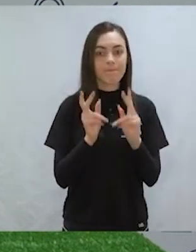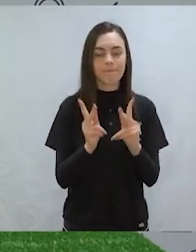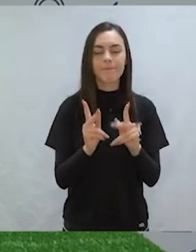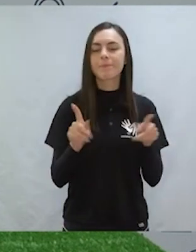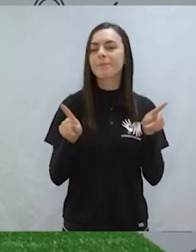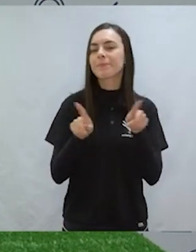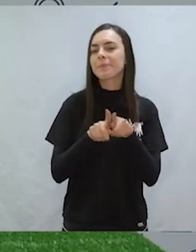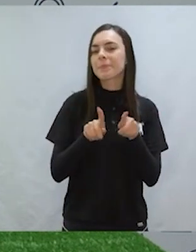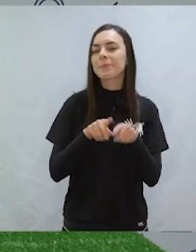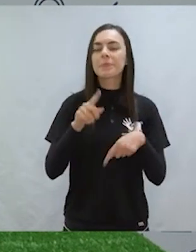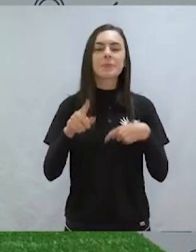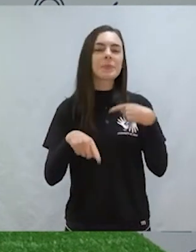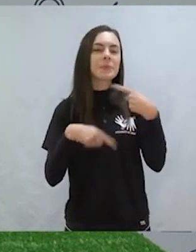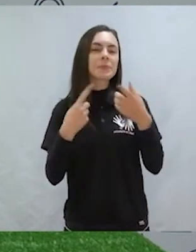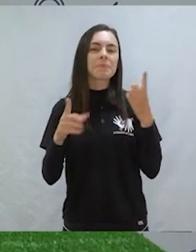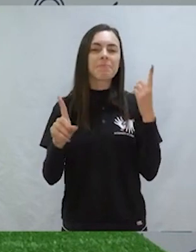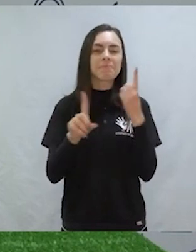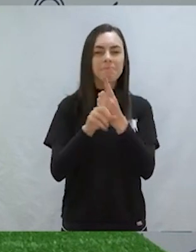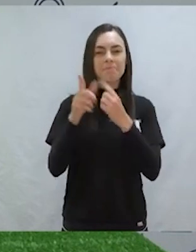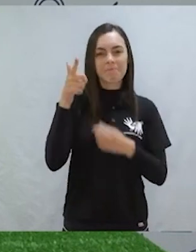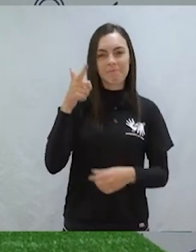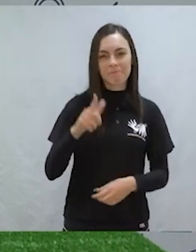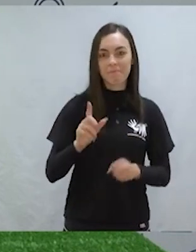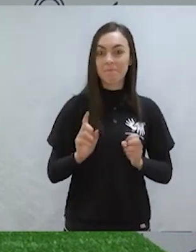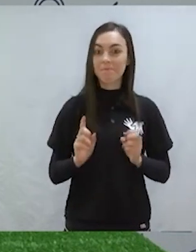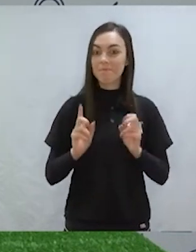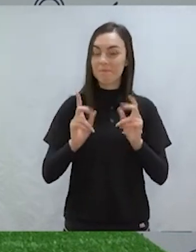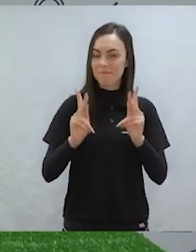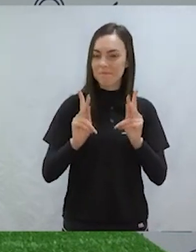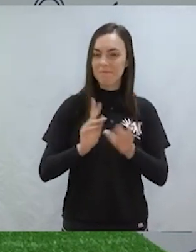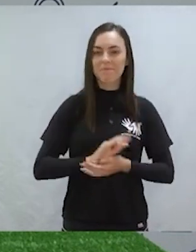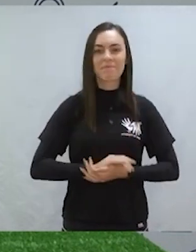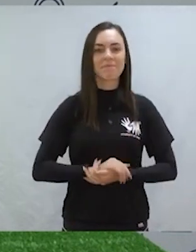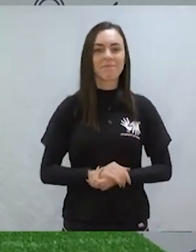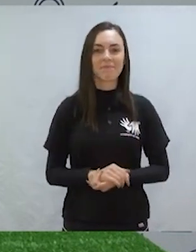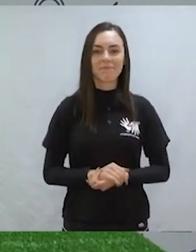ok? E na sequência a gente se encontra, ok?